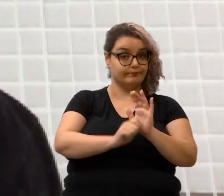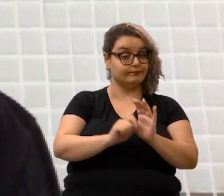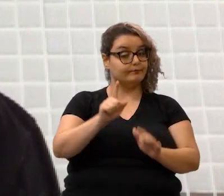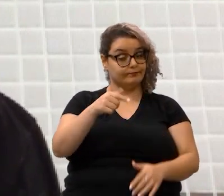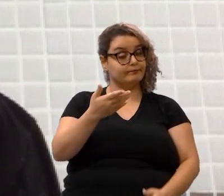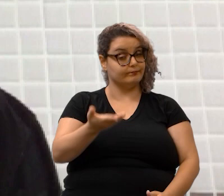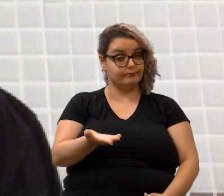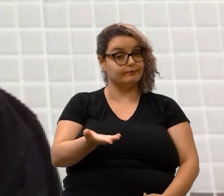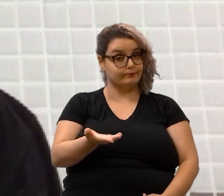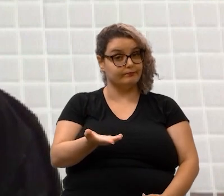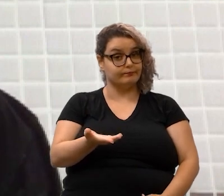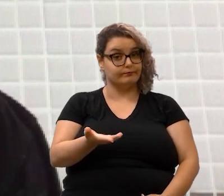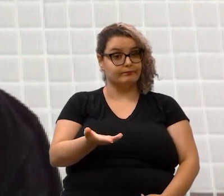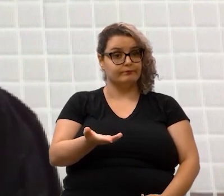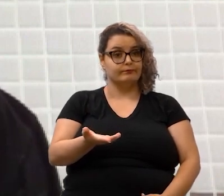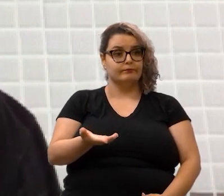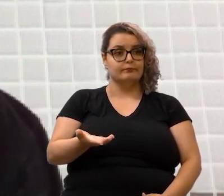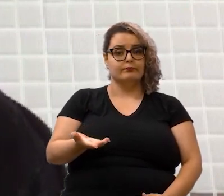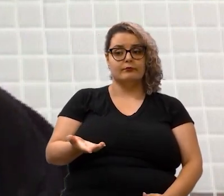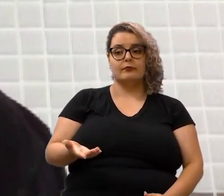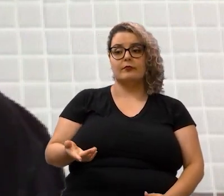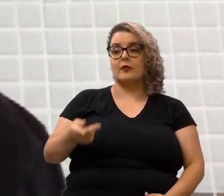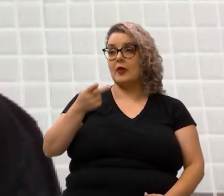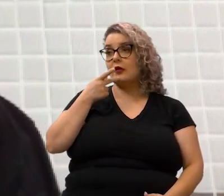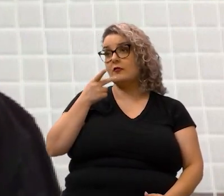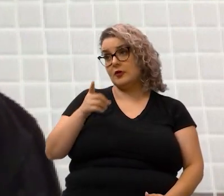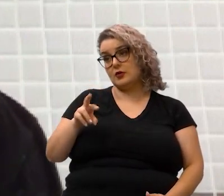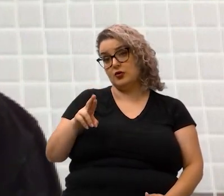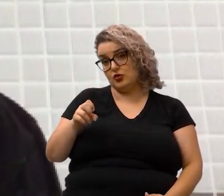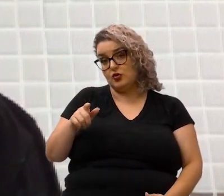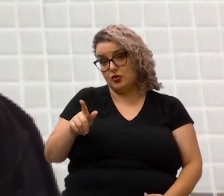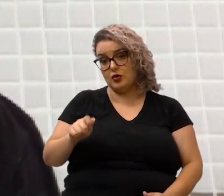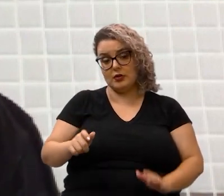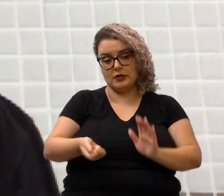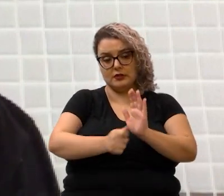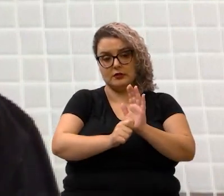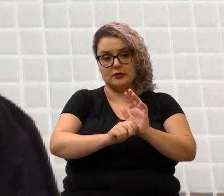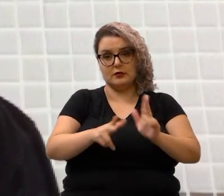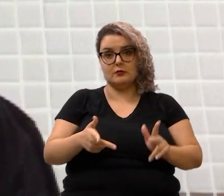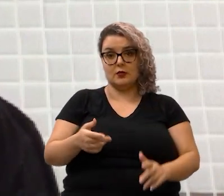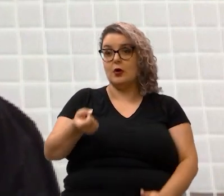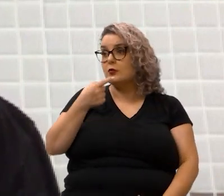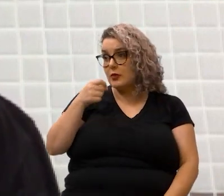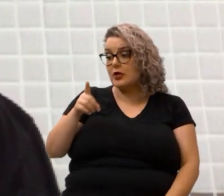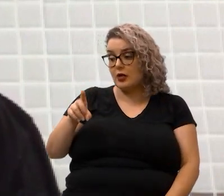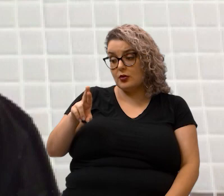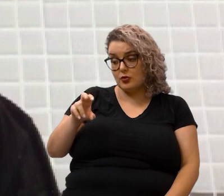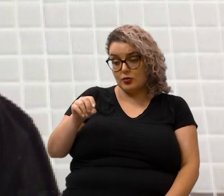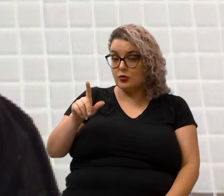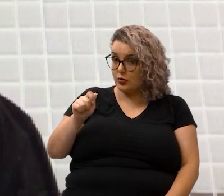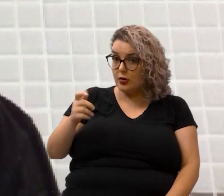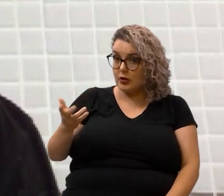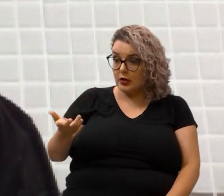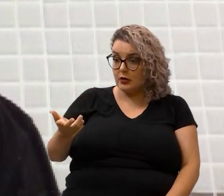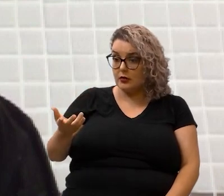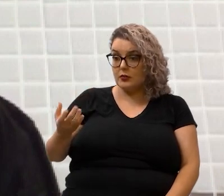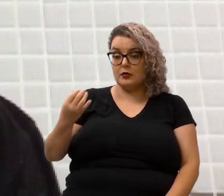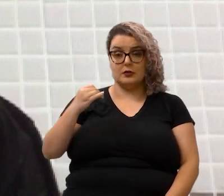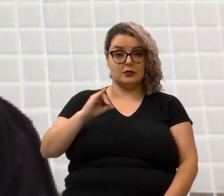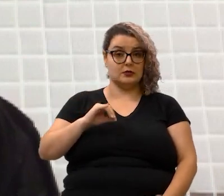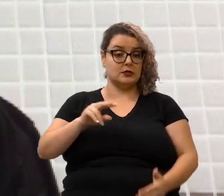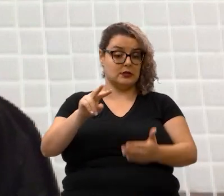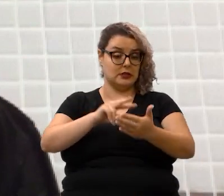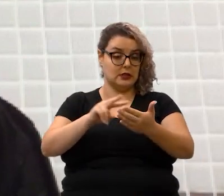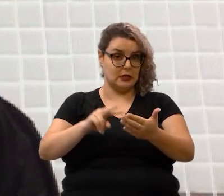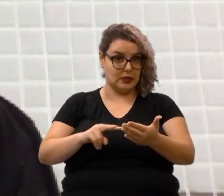isso. Toda droga. Uma coisa falando em droga, né? Inclusive os medicamentos chamam droga. Se você